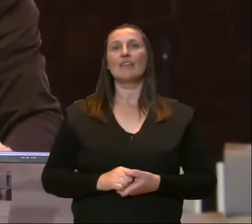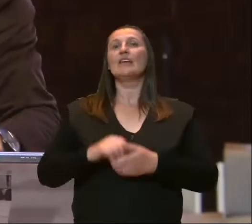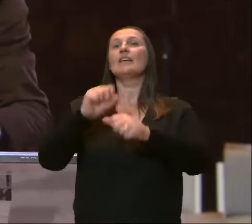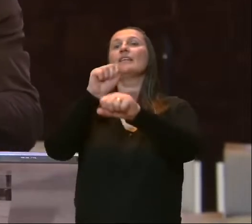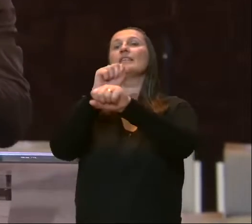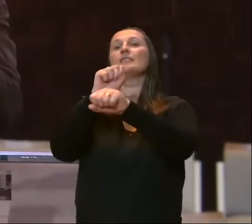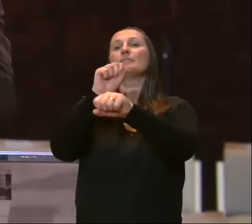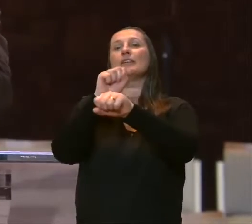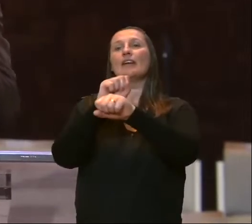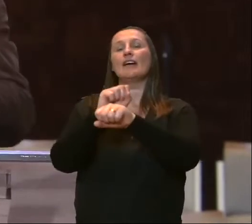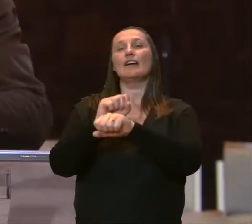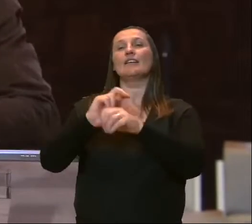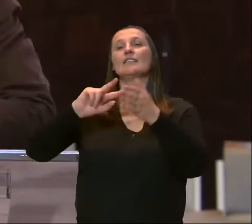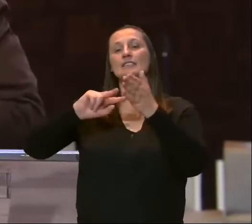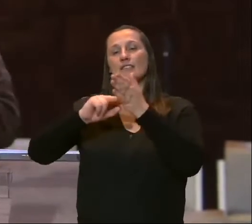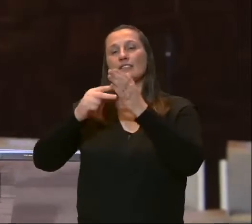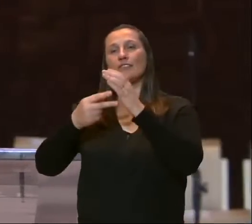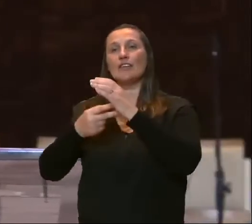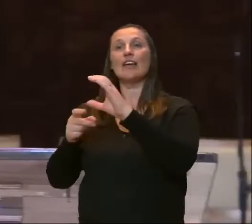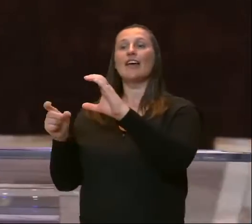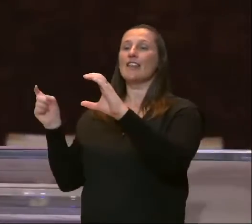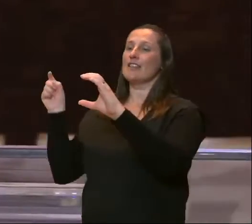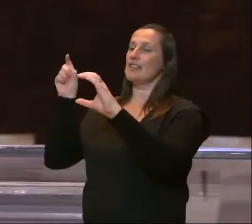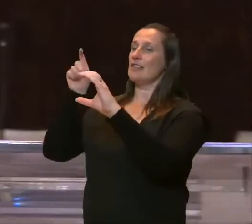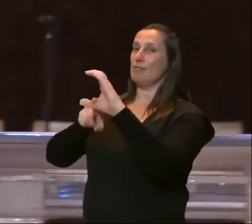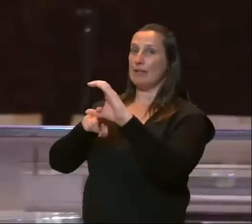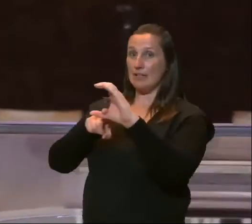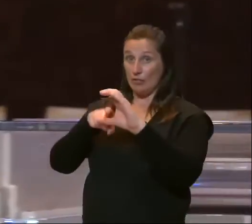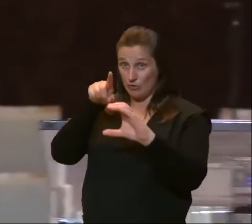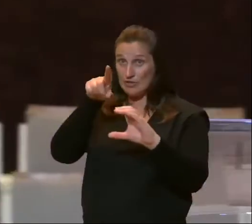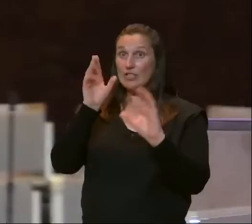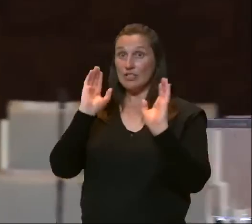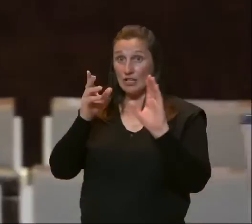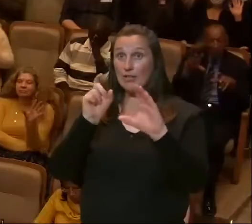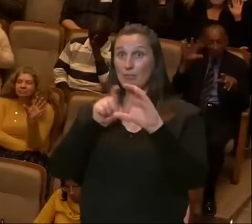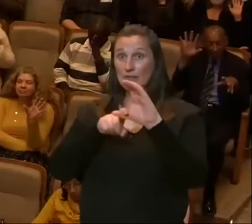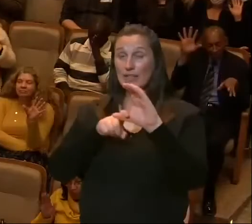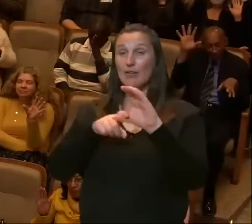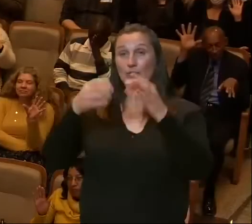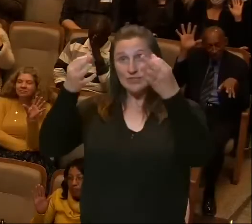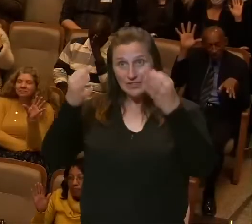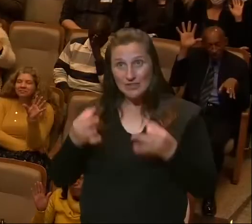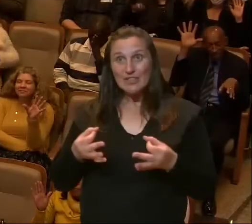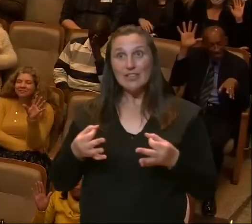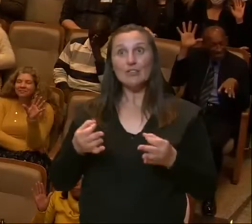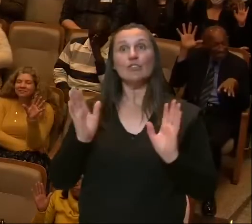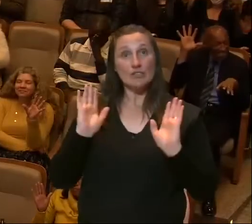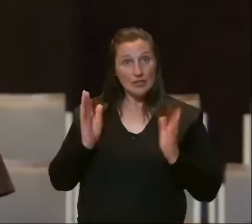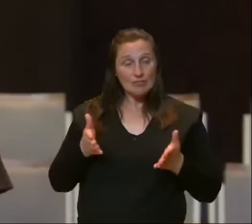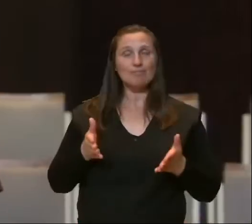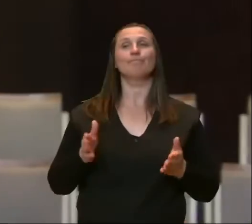Esperar é depender de Deus. Quem já dependeu de Deus e deu certo aqui? Já?